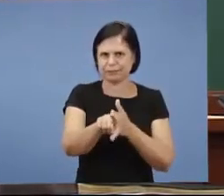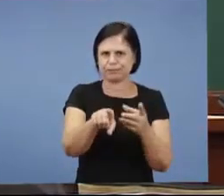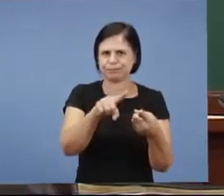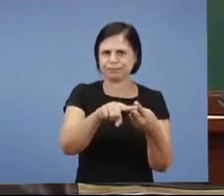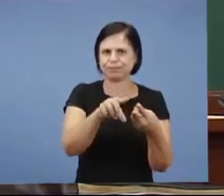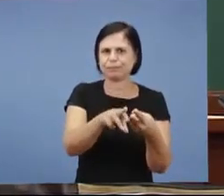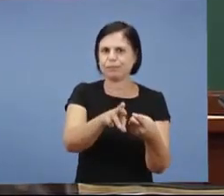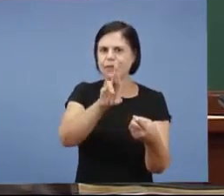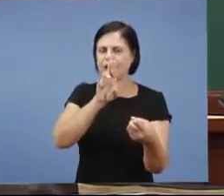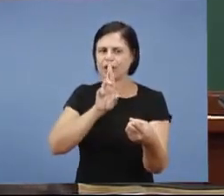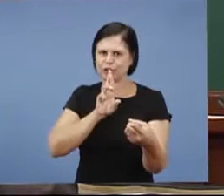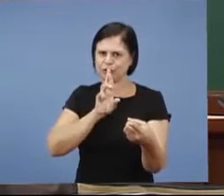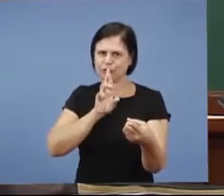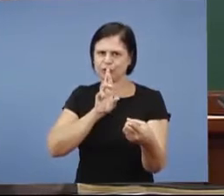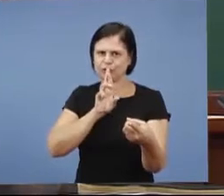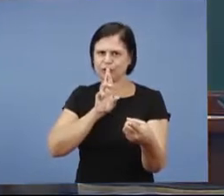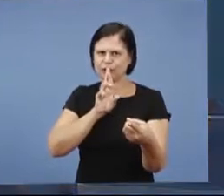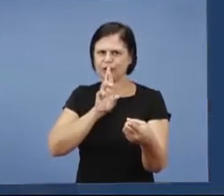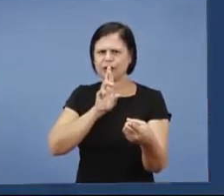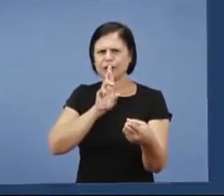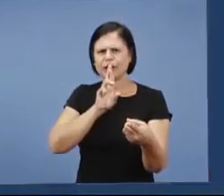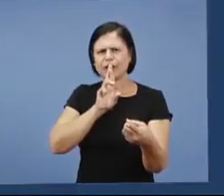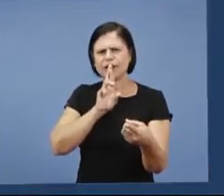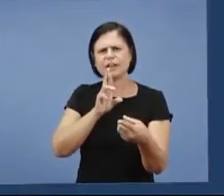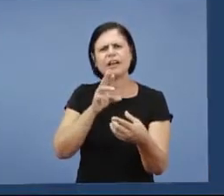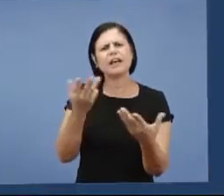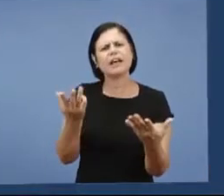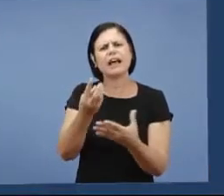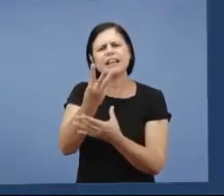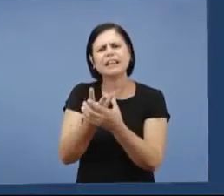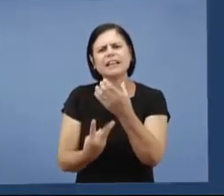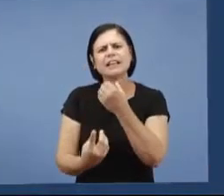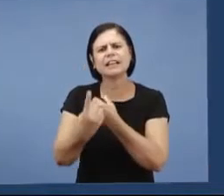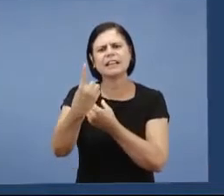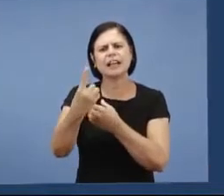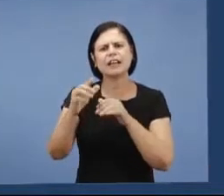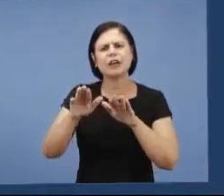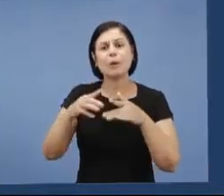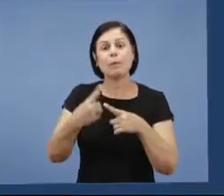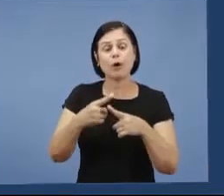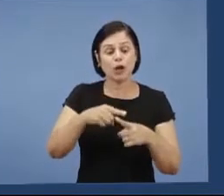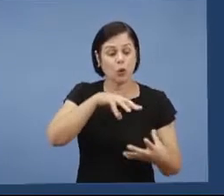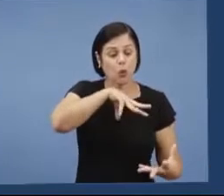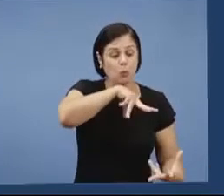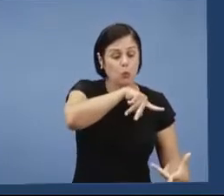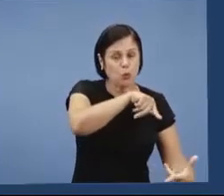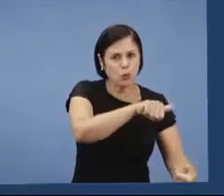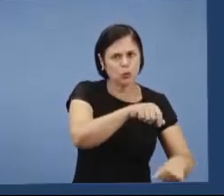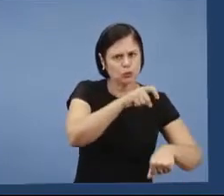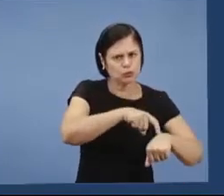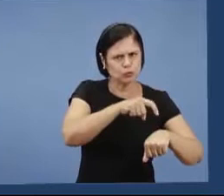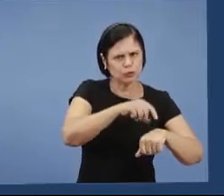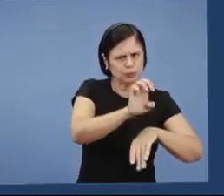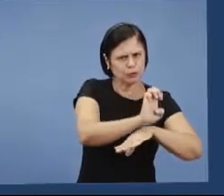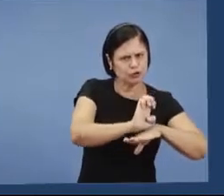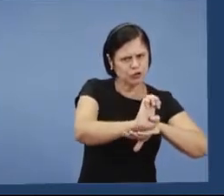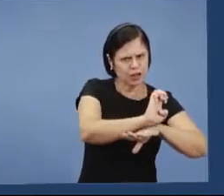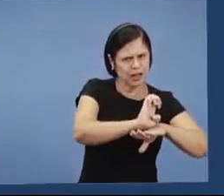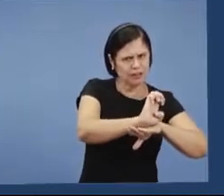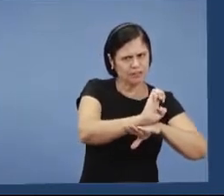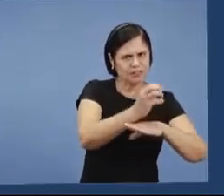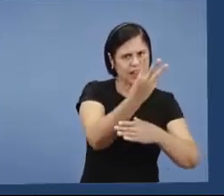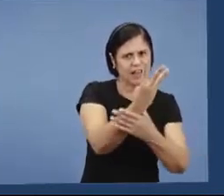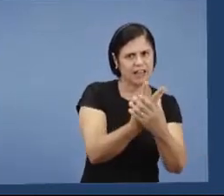que é a identificação da pessoa da Trindade, que foi o alvo principal do mundo no período de Éfeso. Então a pessoa